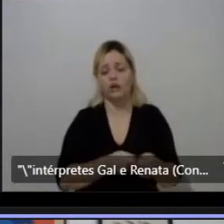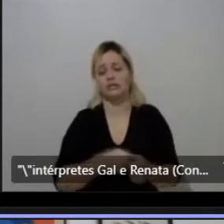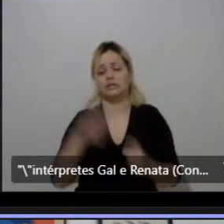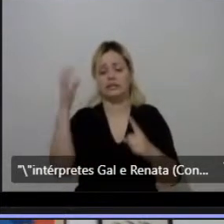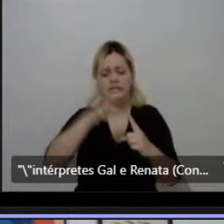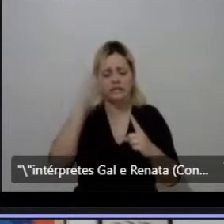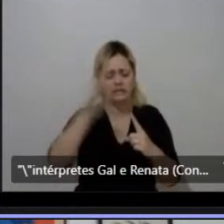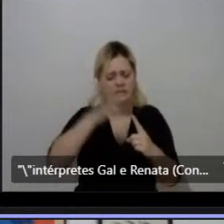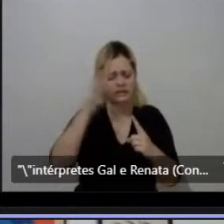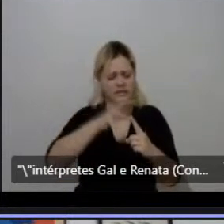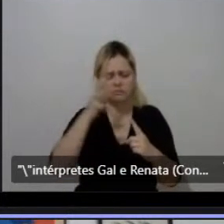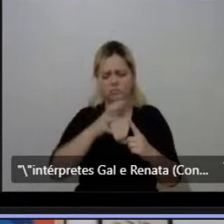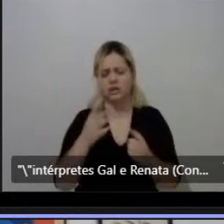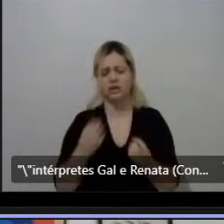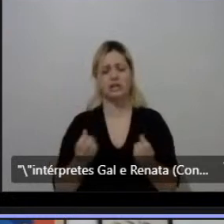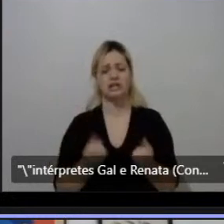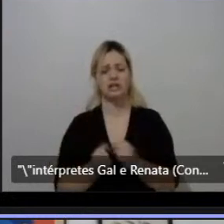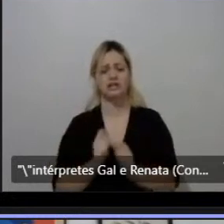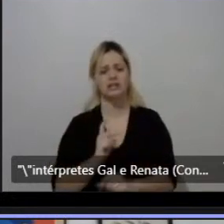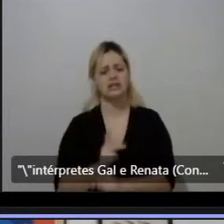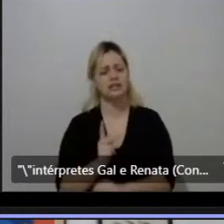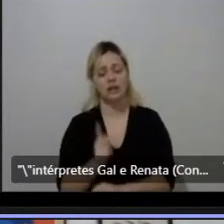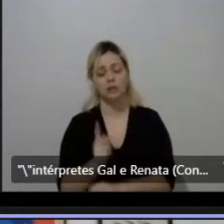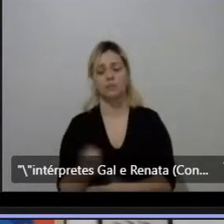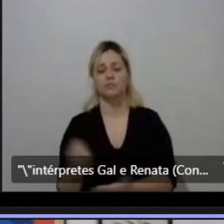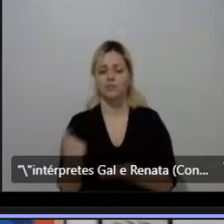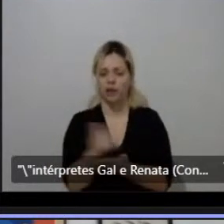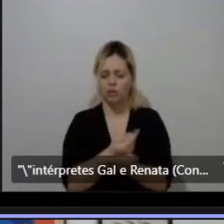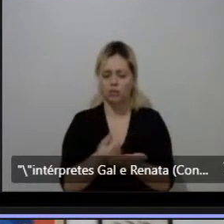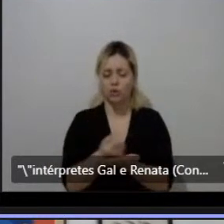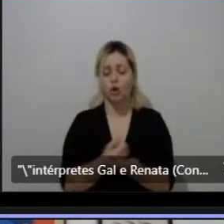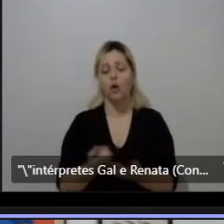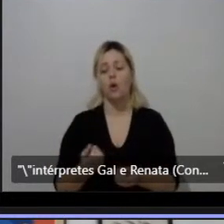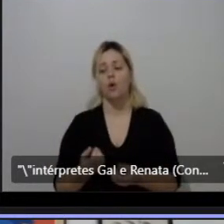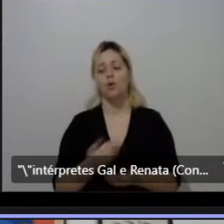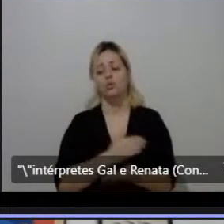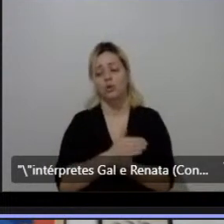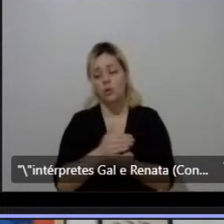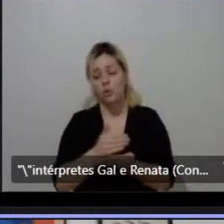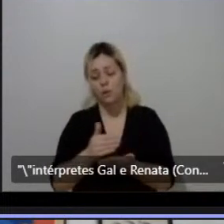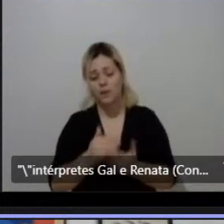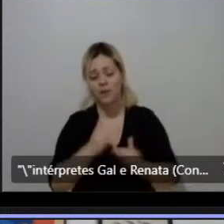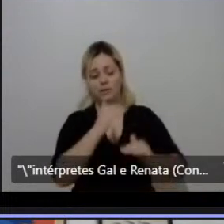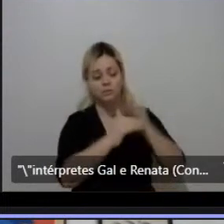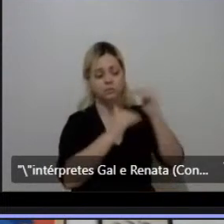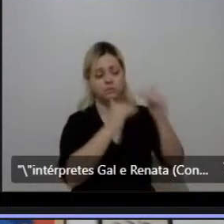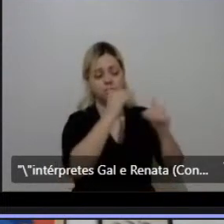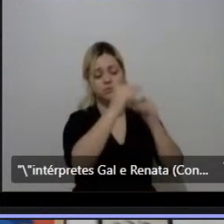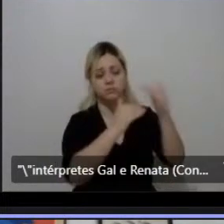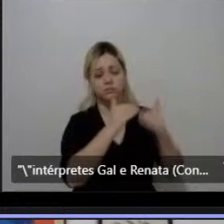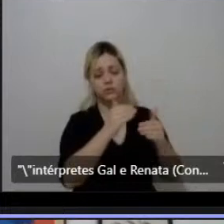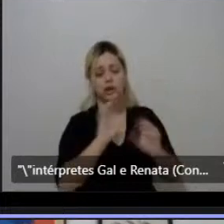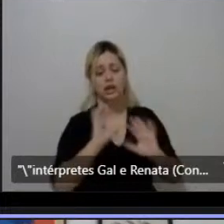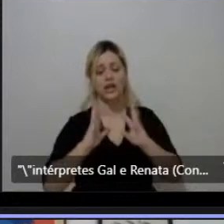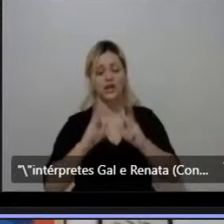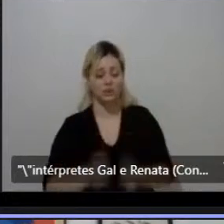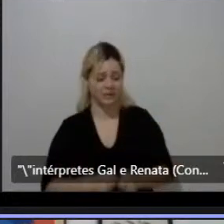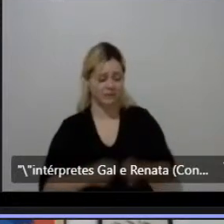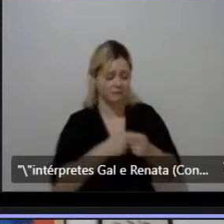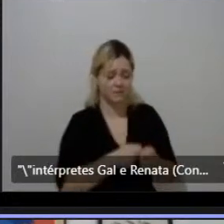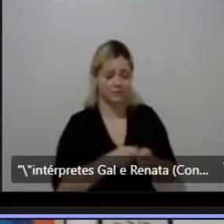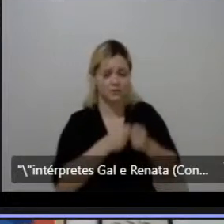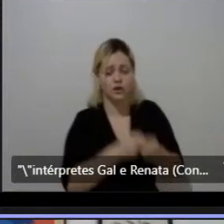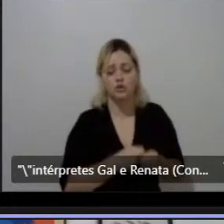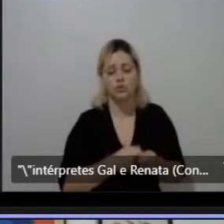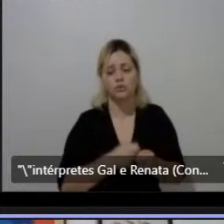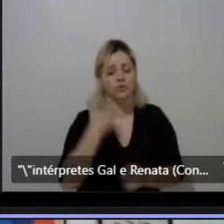inteiro o capitalismo ele consegue se organizar para 20, 30 anos e a resistência não consegue se organizar para